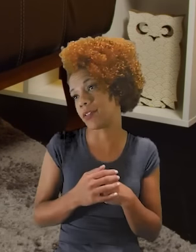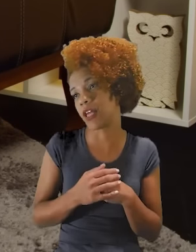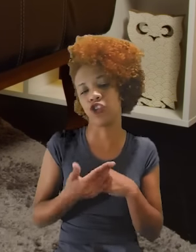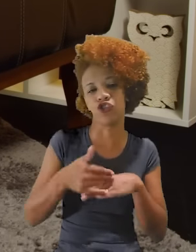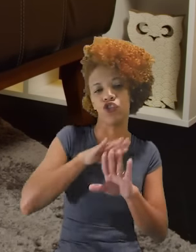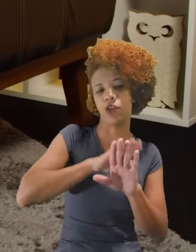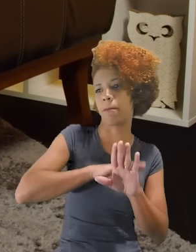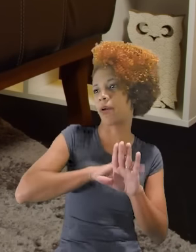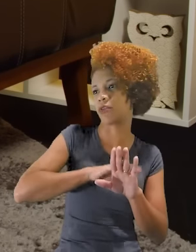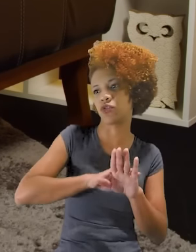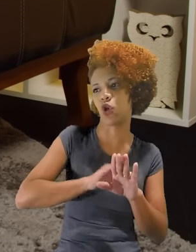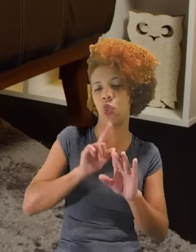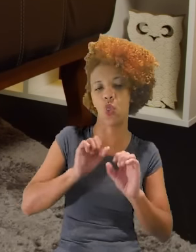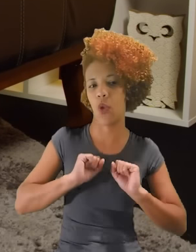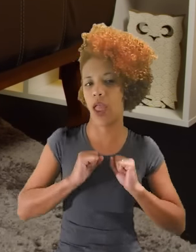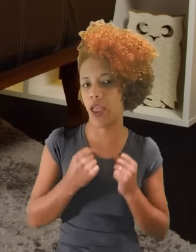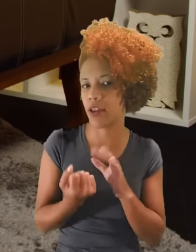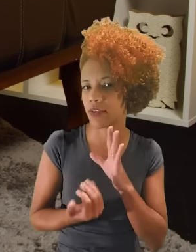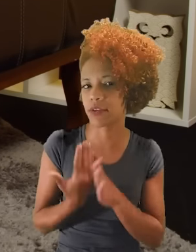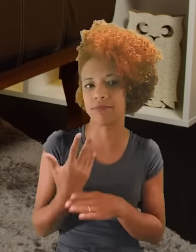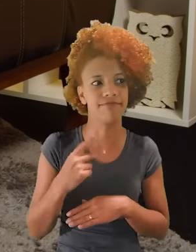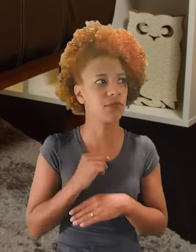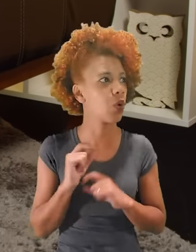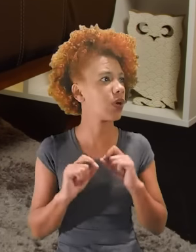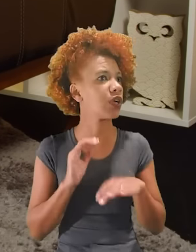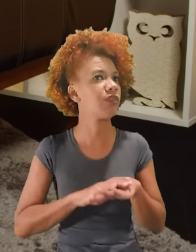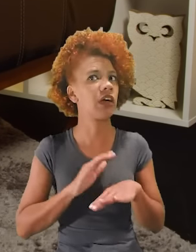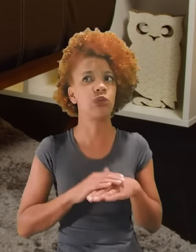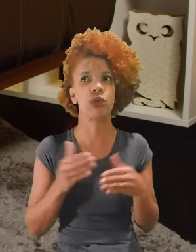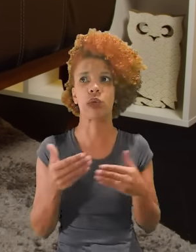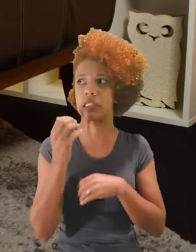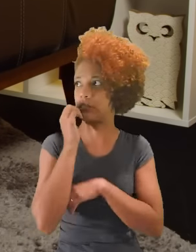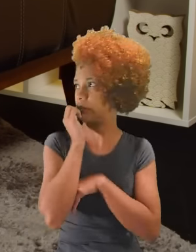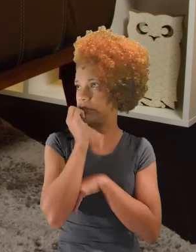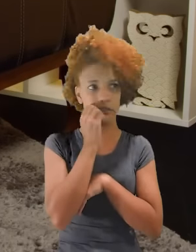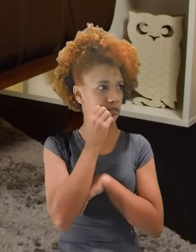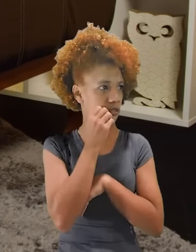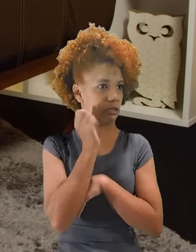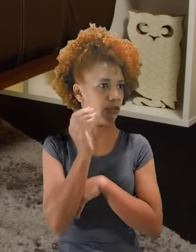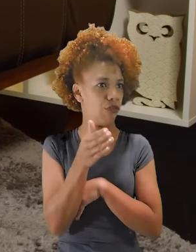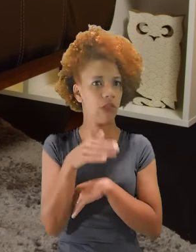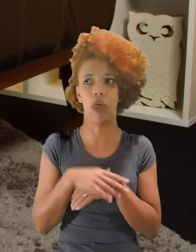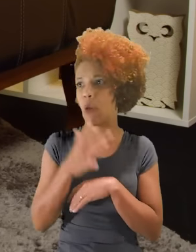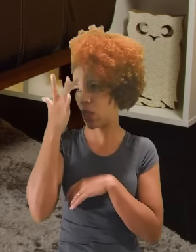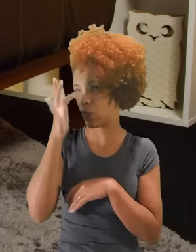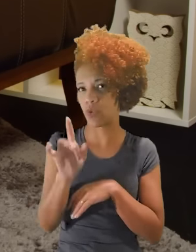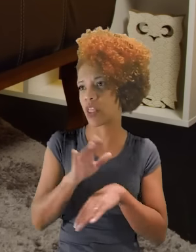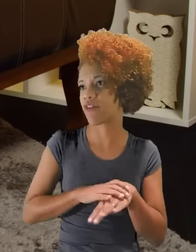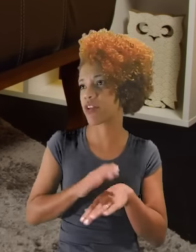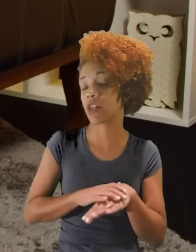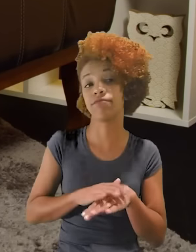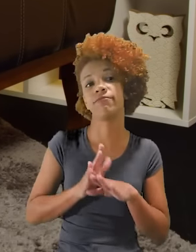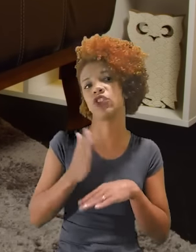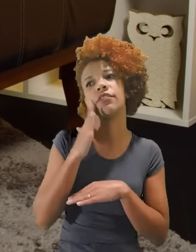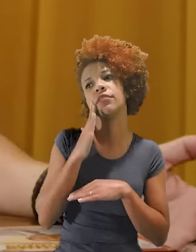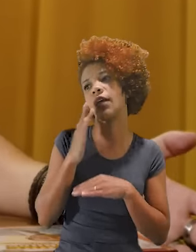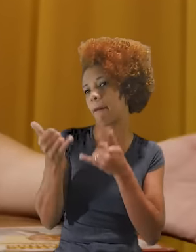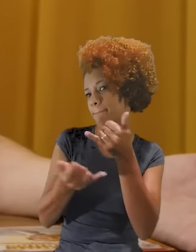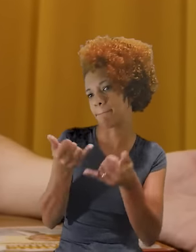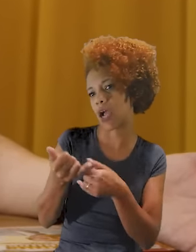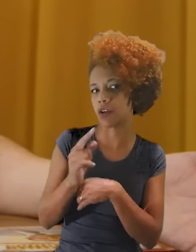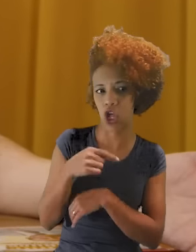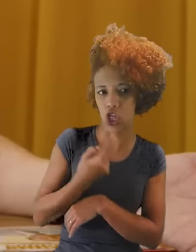de bastidor, não era um cara linha de frente, não era um cara da criação, falou, o que eu faço agora? Fudeu, a gente tá com aquela porra lá e não sei o que fazer. Pô, já sei.